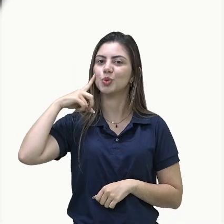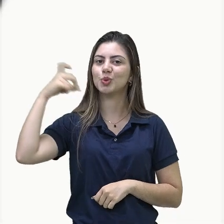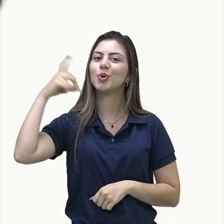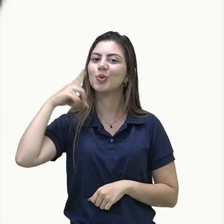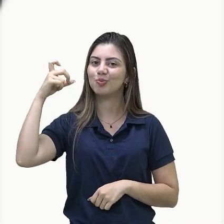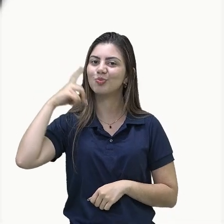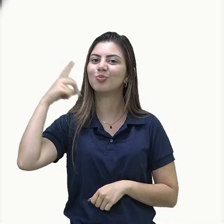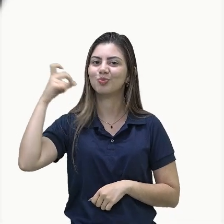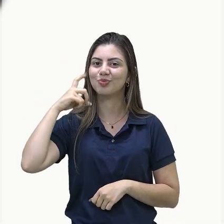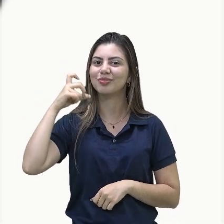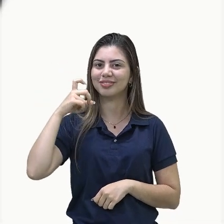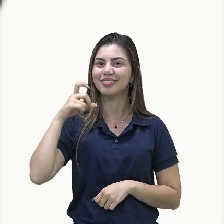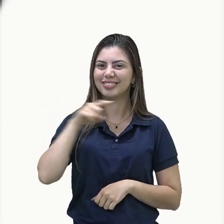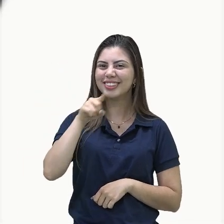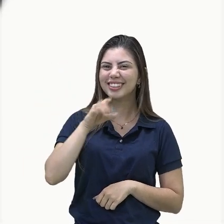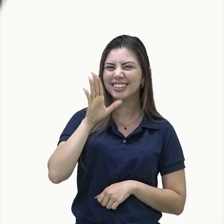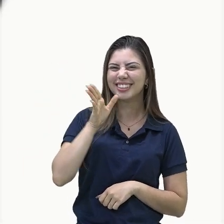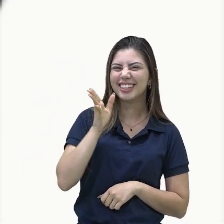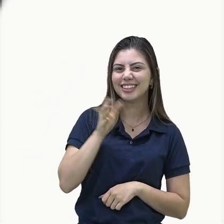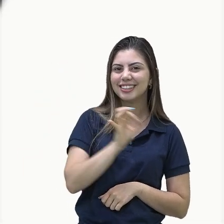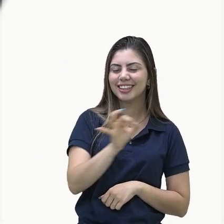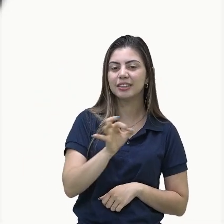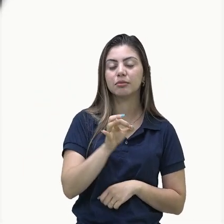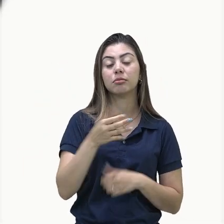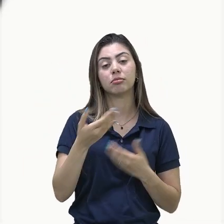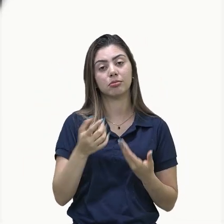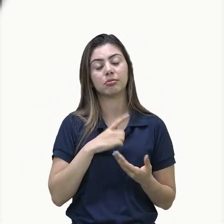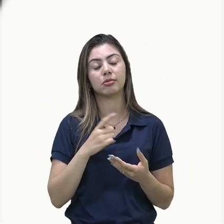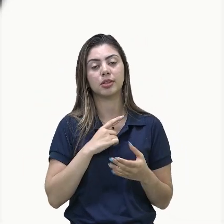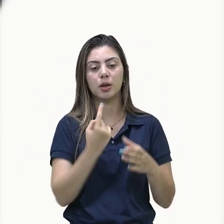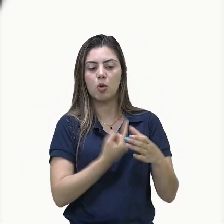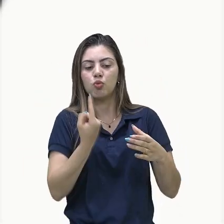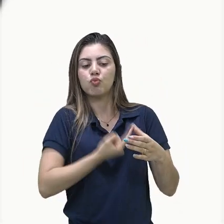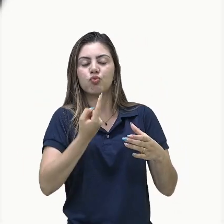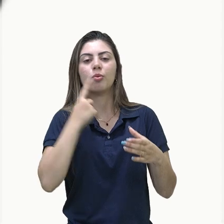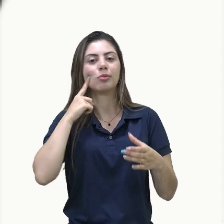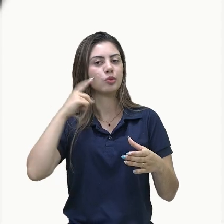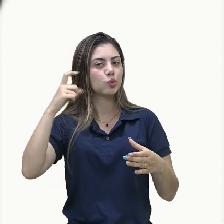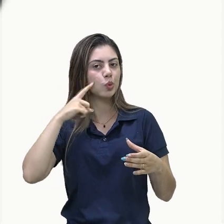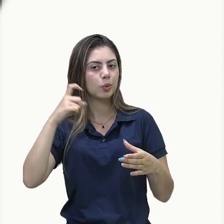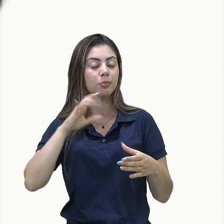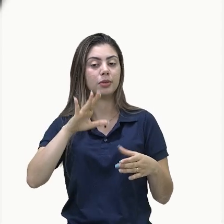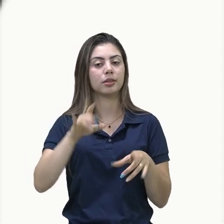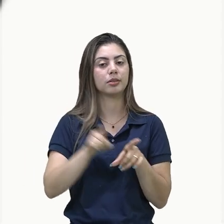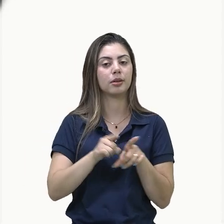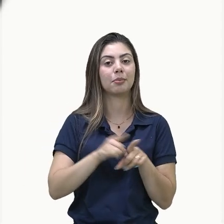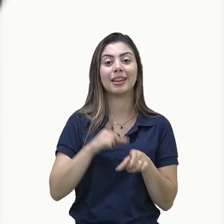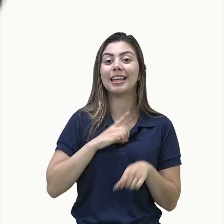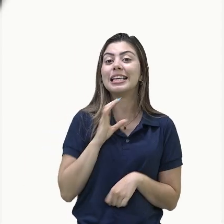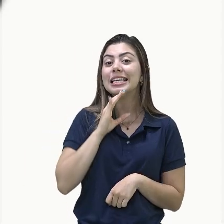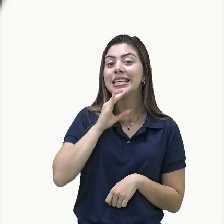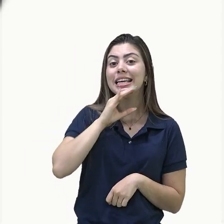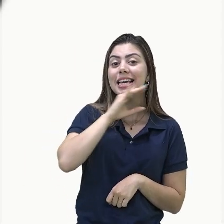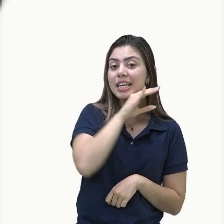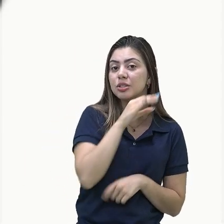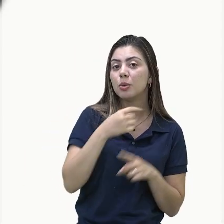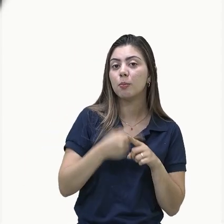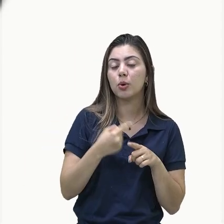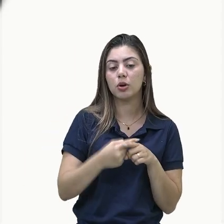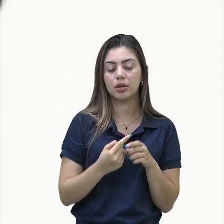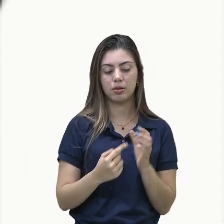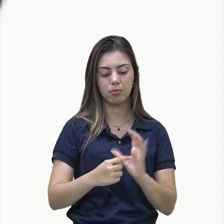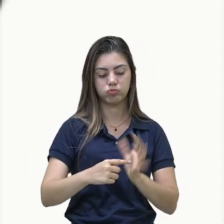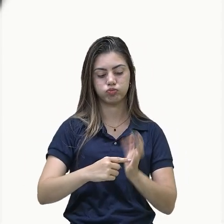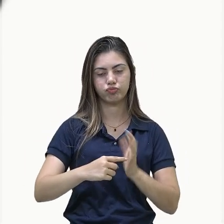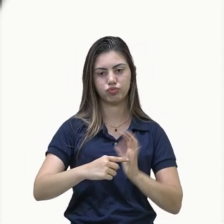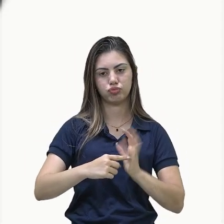também produz som, faz barulho, né? E também transforma a energia elétrica em calor, porque também funciona